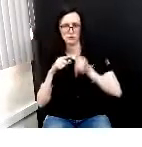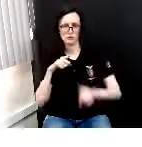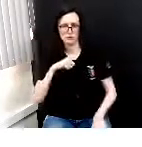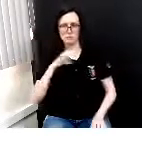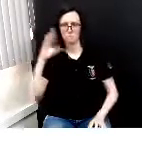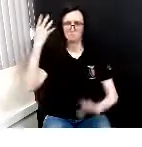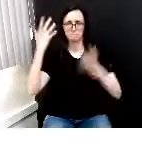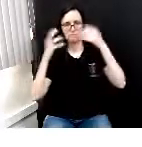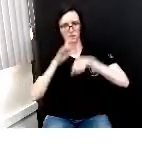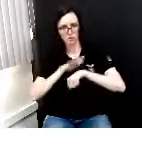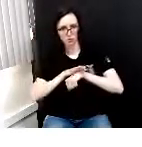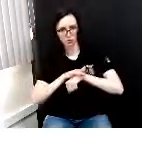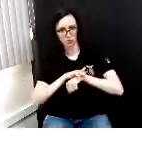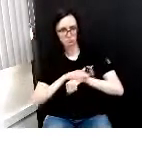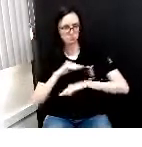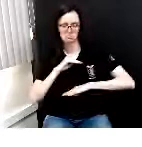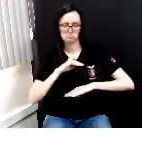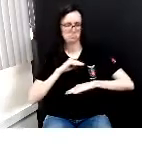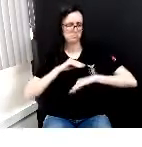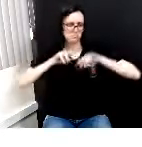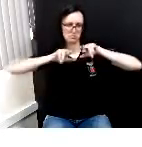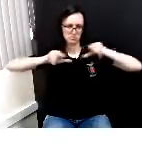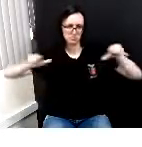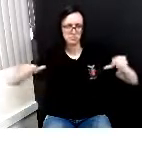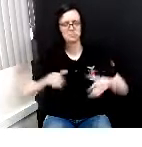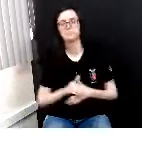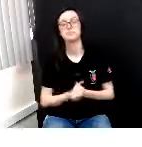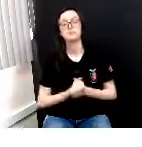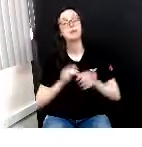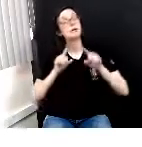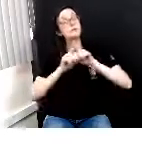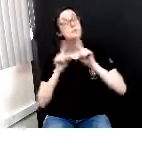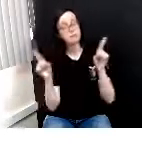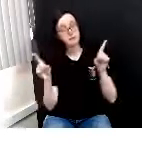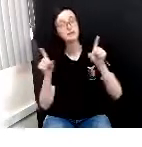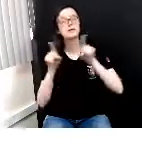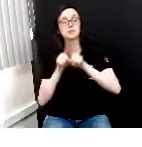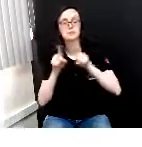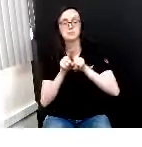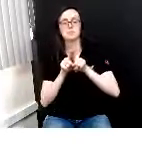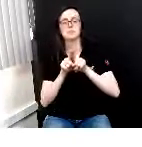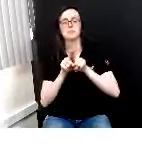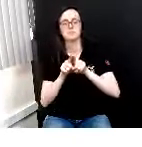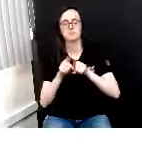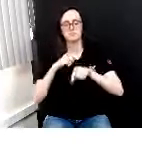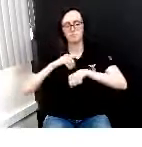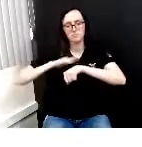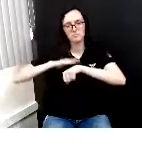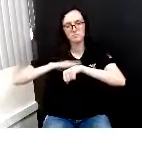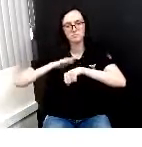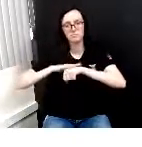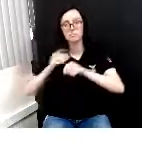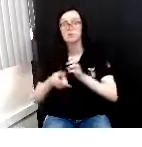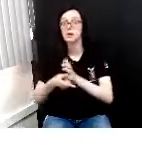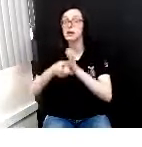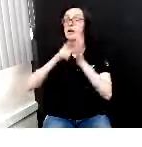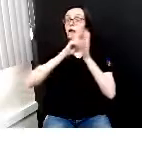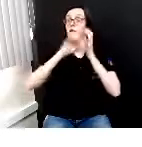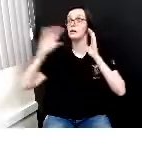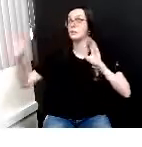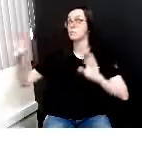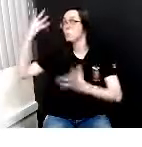de doenças, de situações. Mas também nos momentos que antecedem